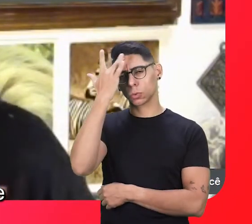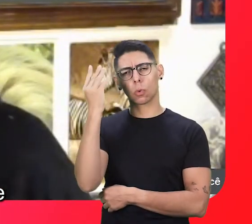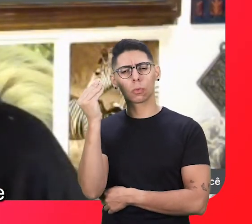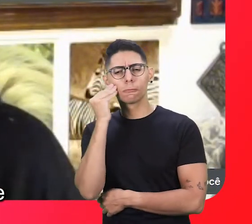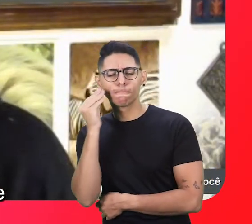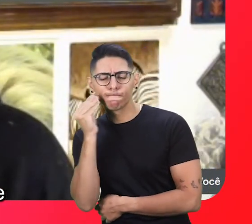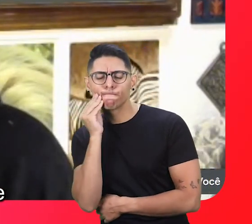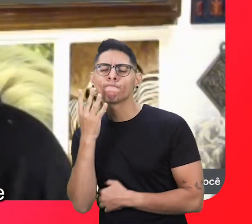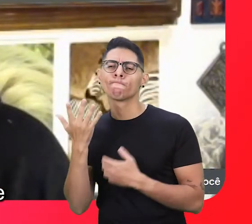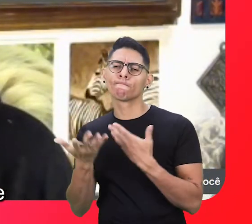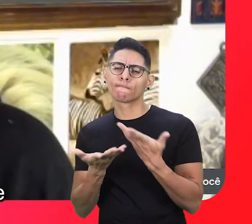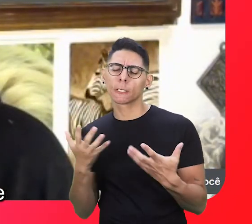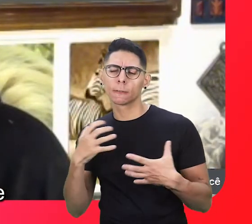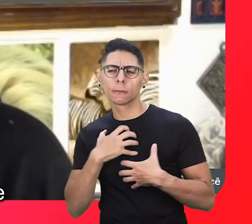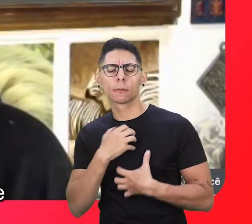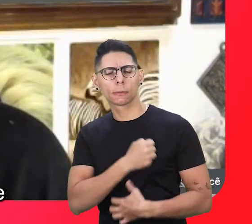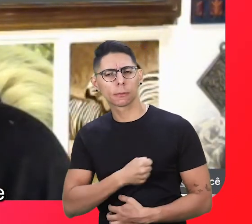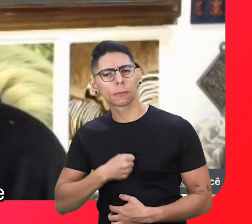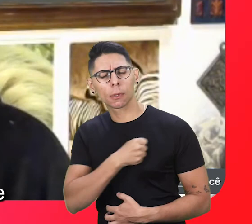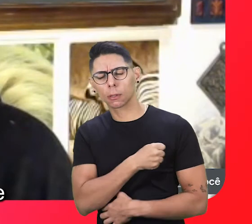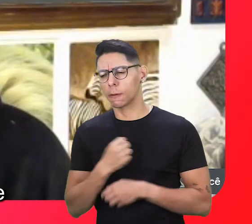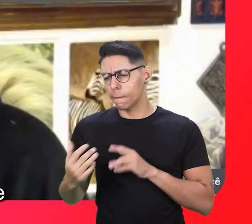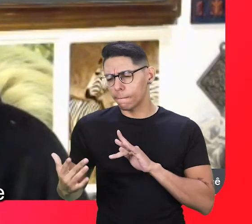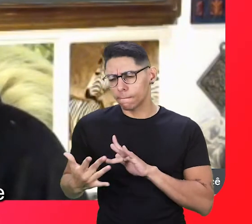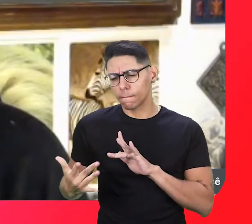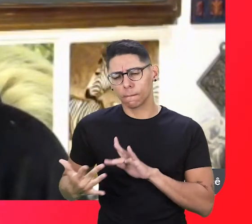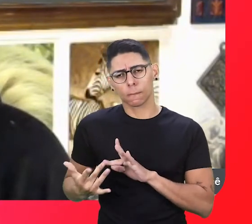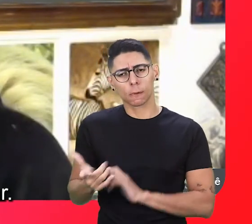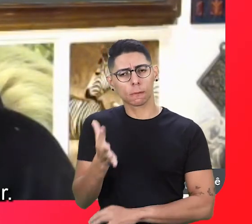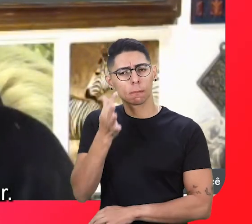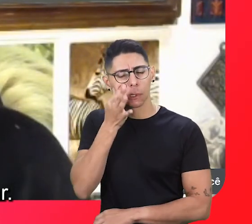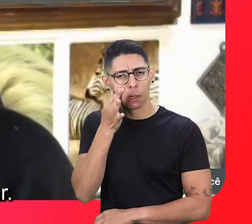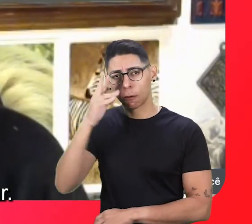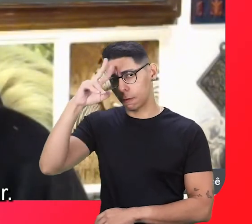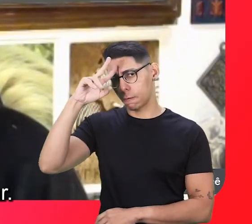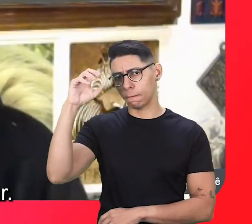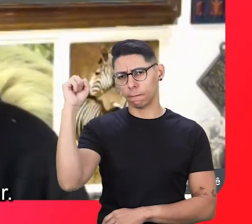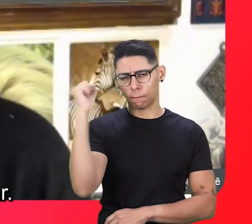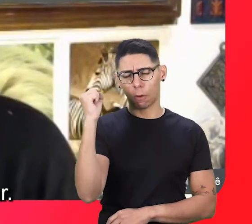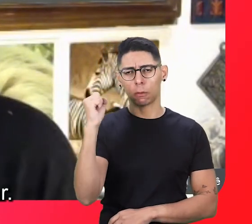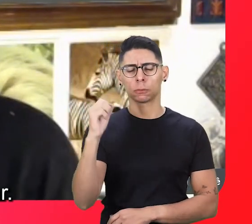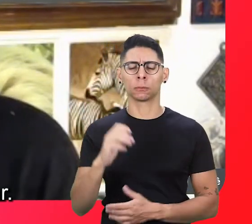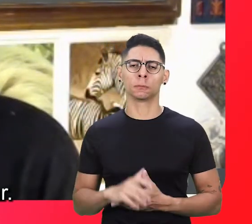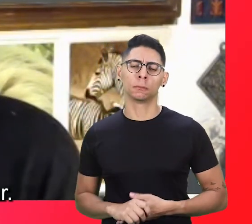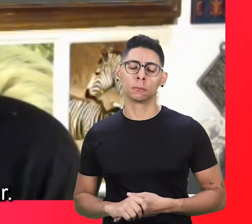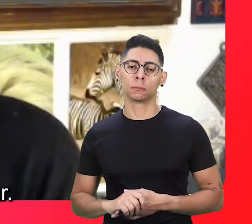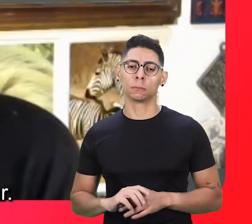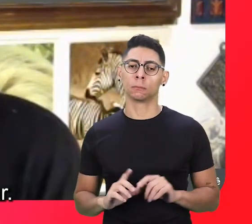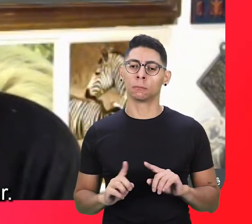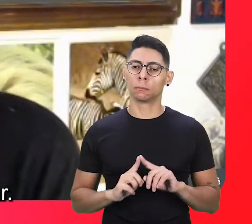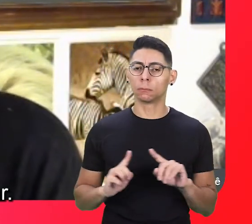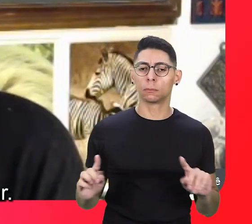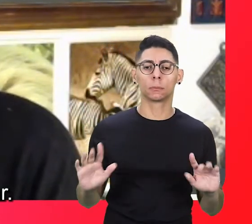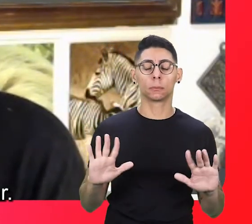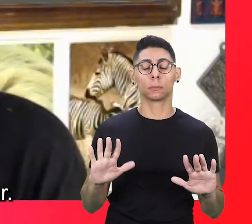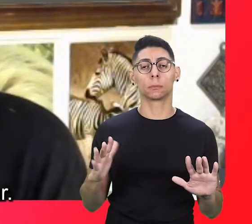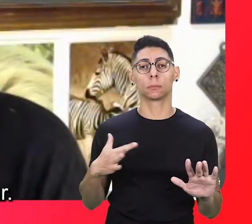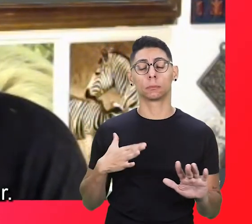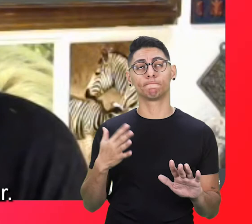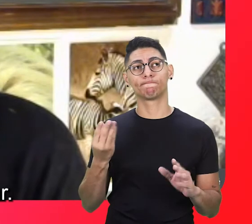falta desse contato presencial, é muito forte essa falta, mas eu